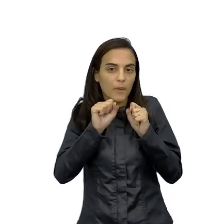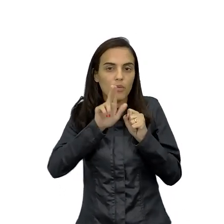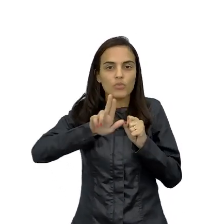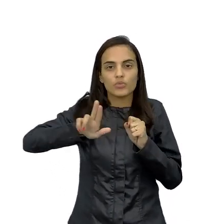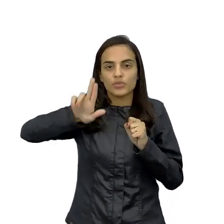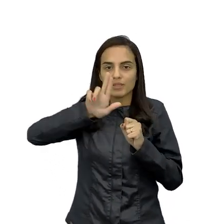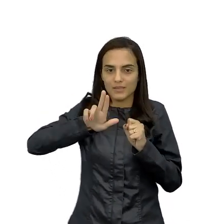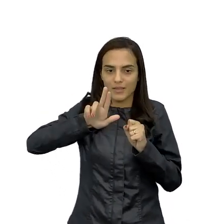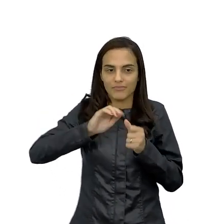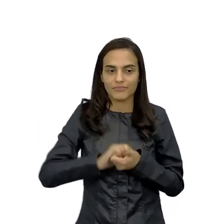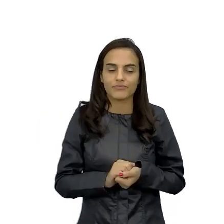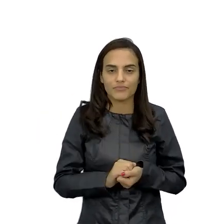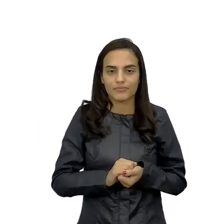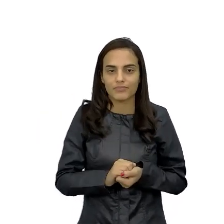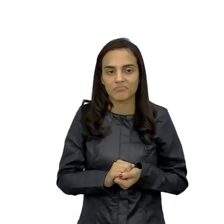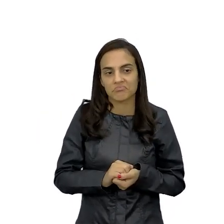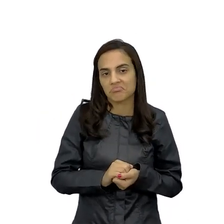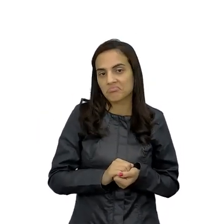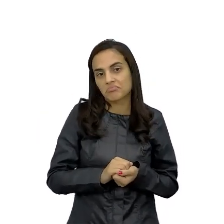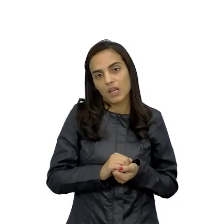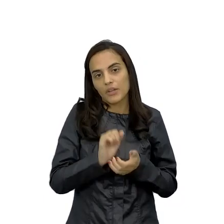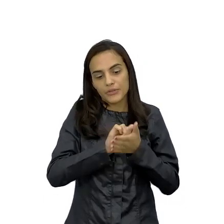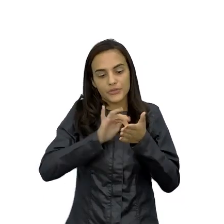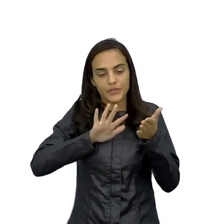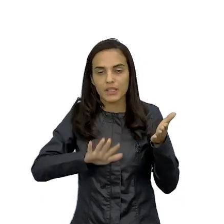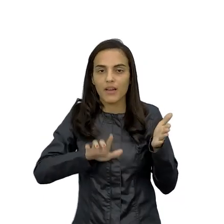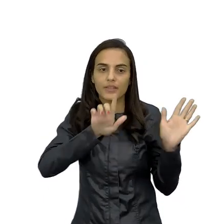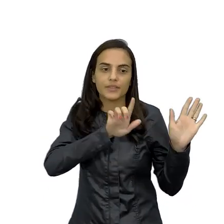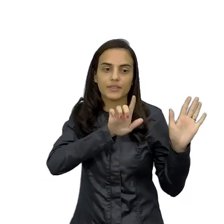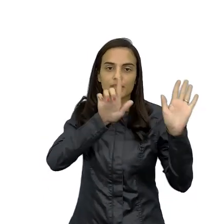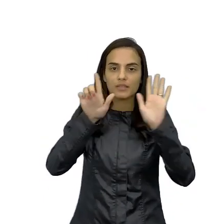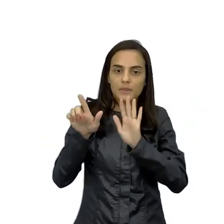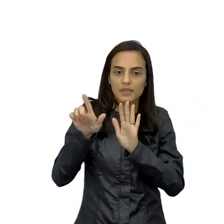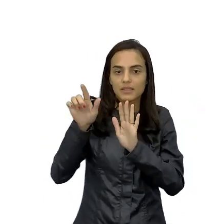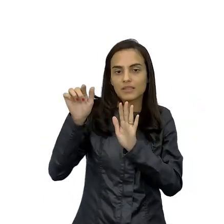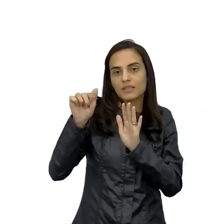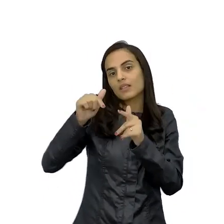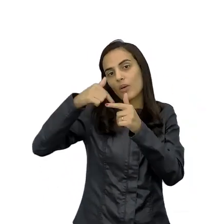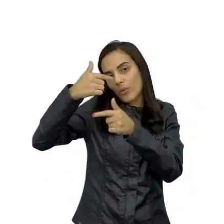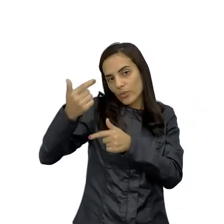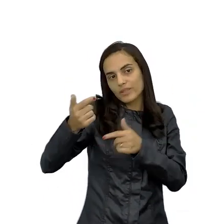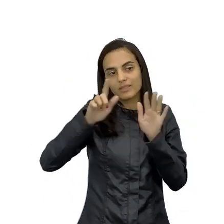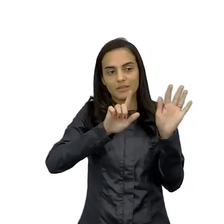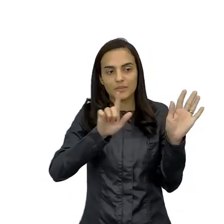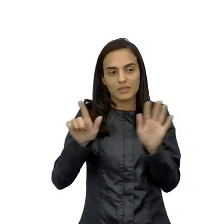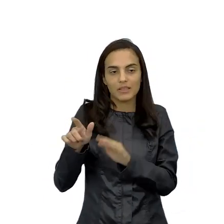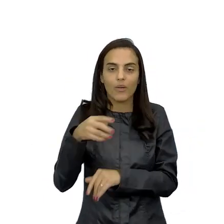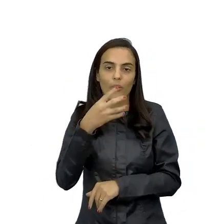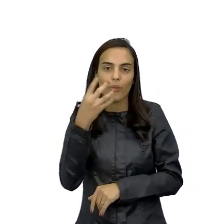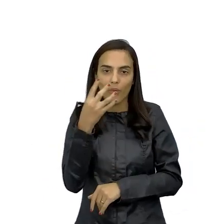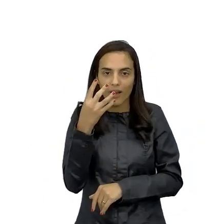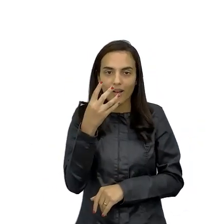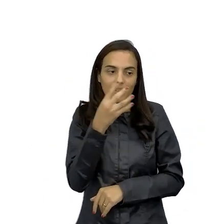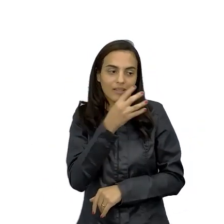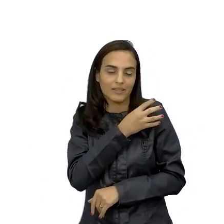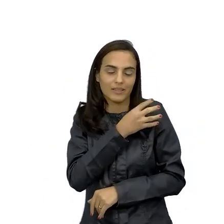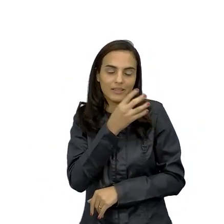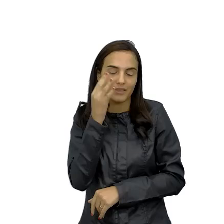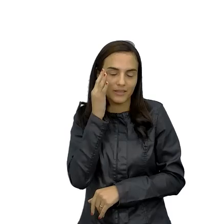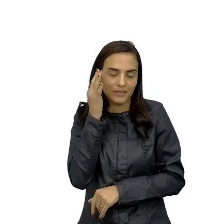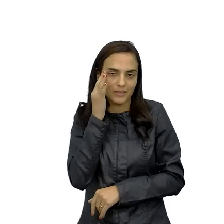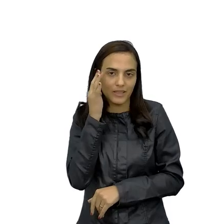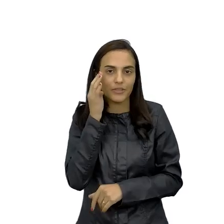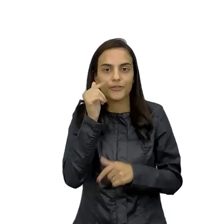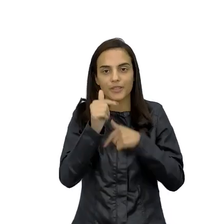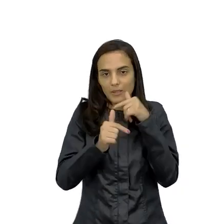utilizando. Sei lá, na atividade da semana, da próxima semana, na quarta-feira, que eu vou estar trabalhando com